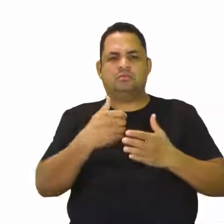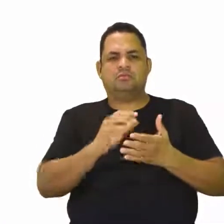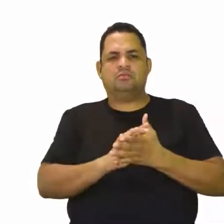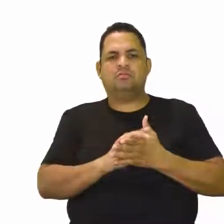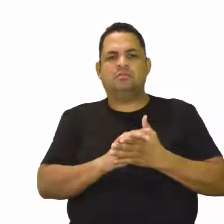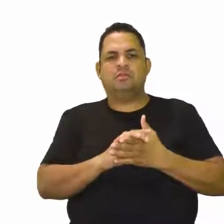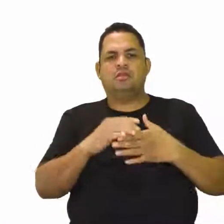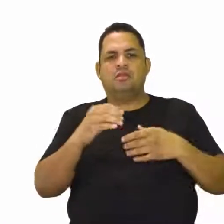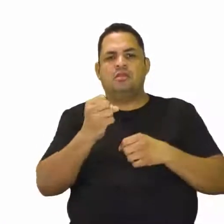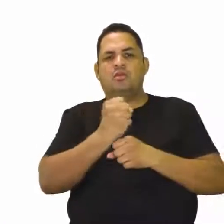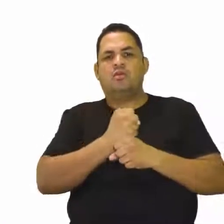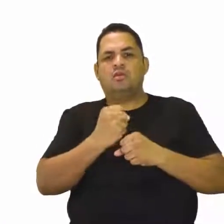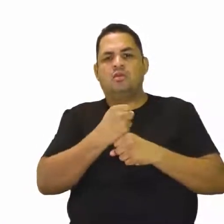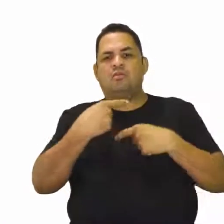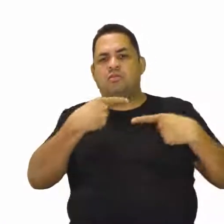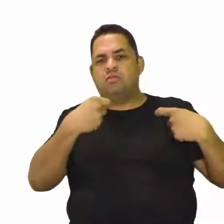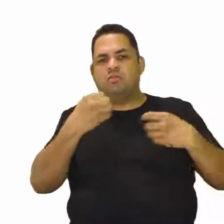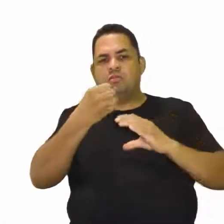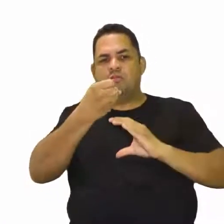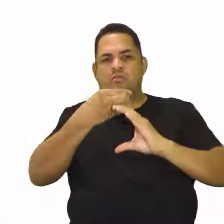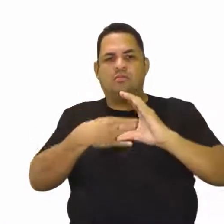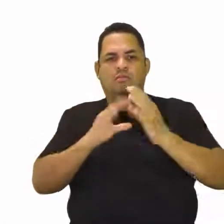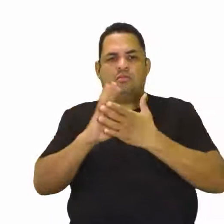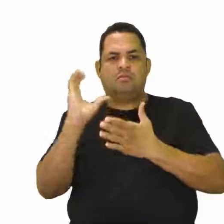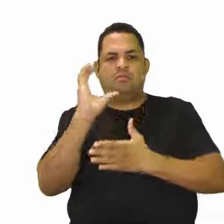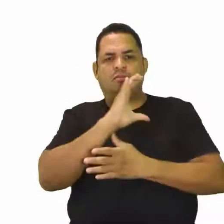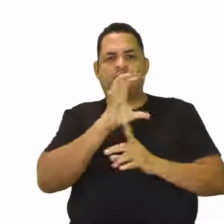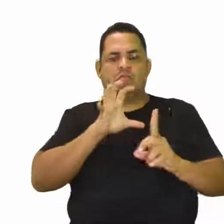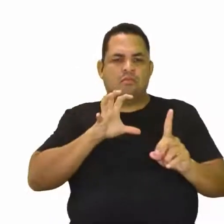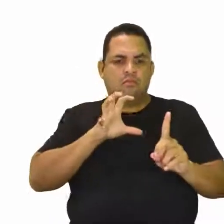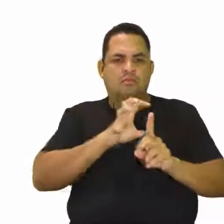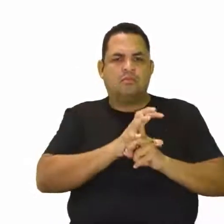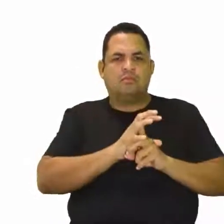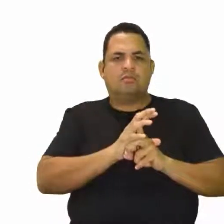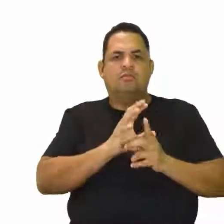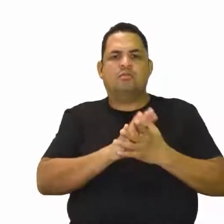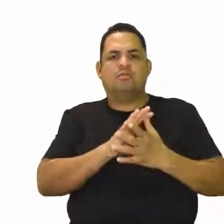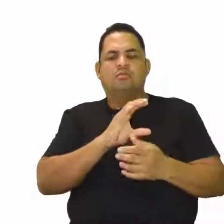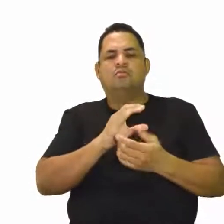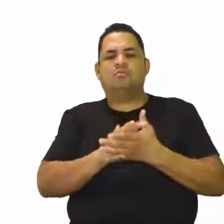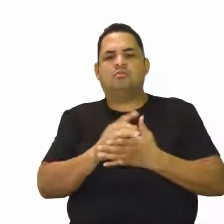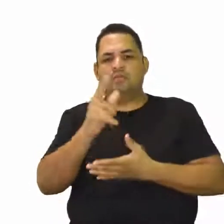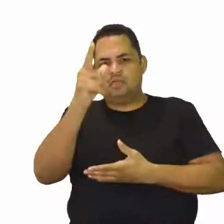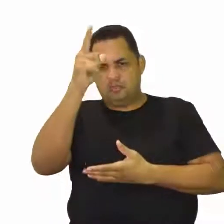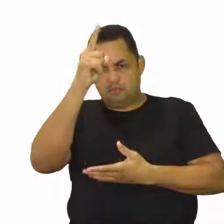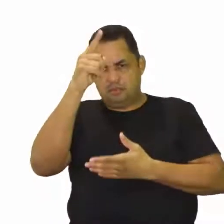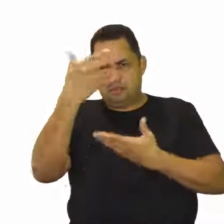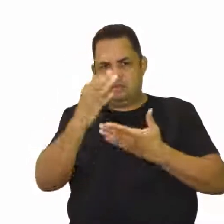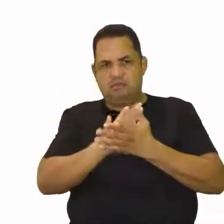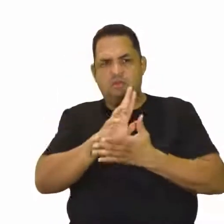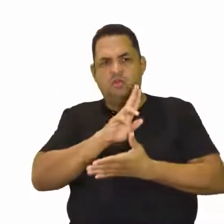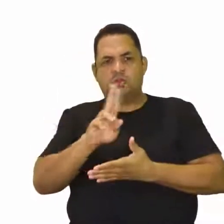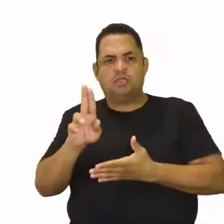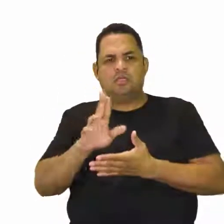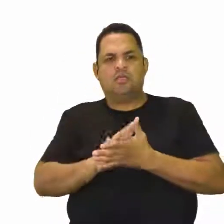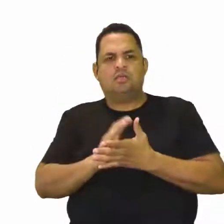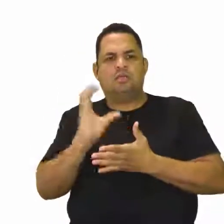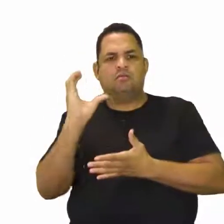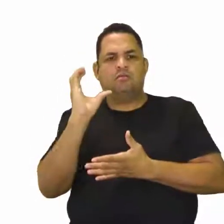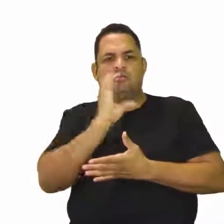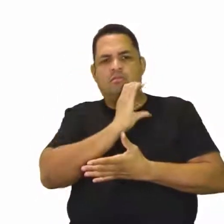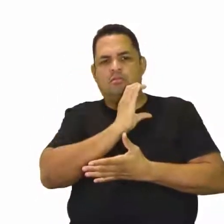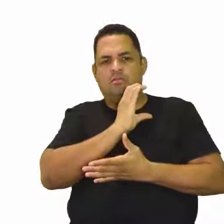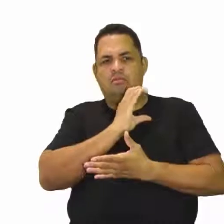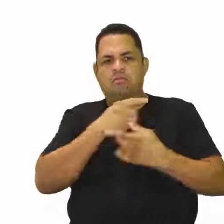anos da guerra caracterizaram-se pela rápida e ofensiva alemã. Foi a chamada